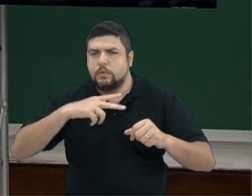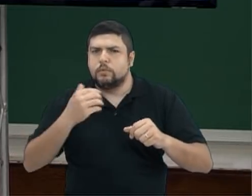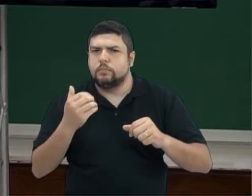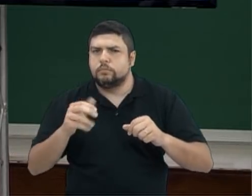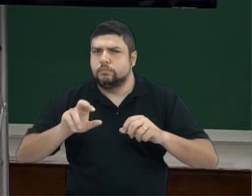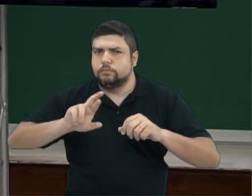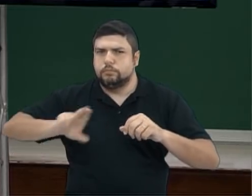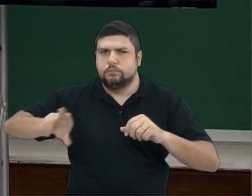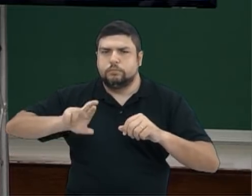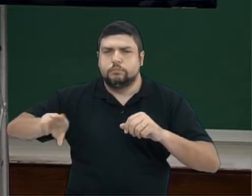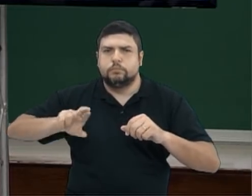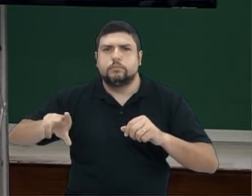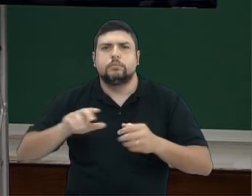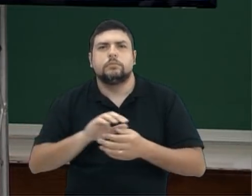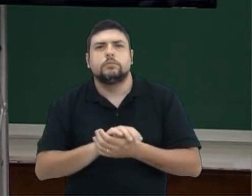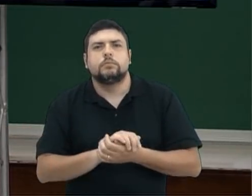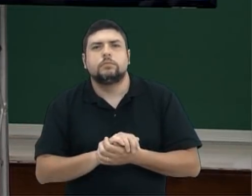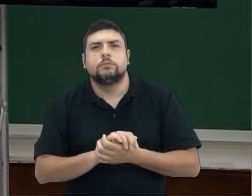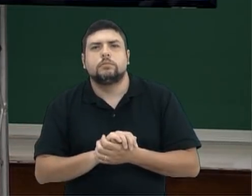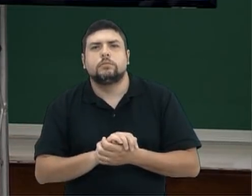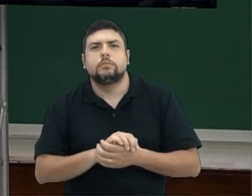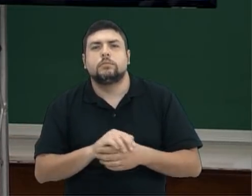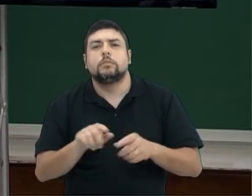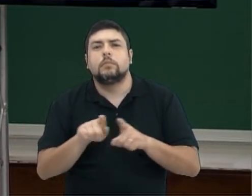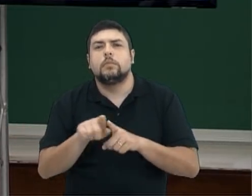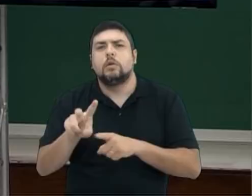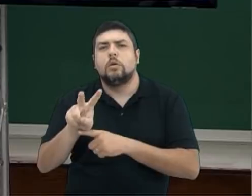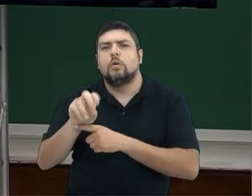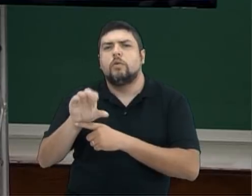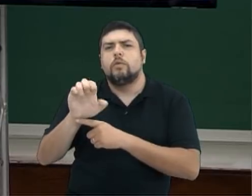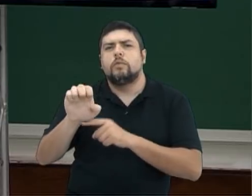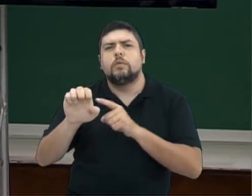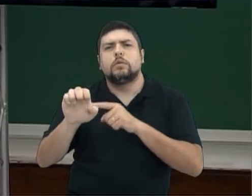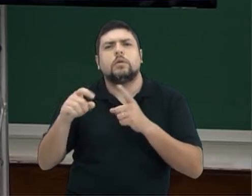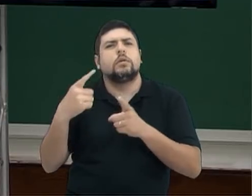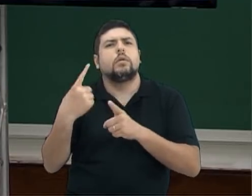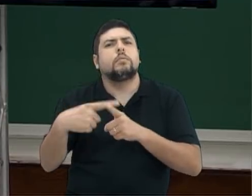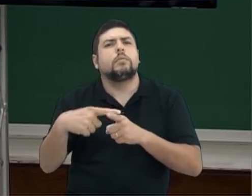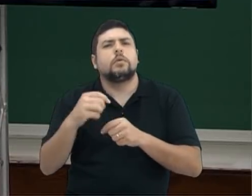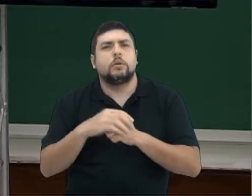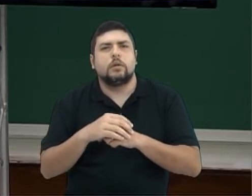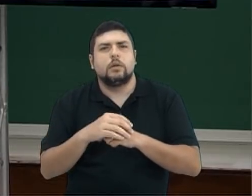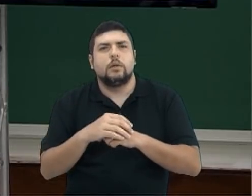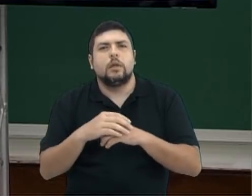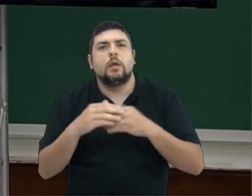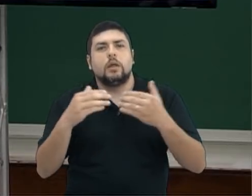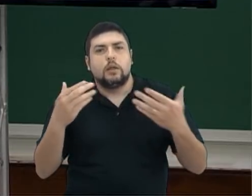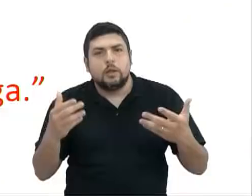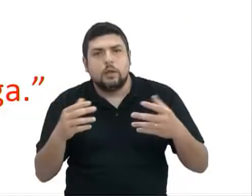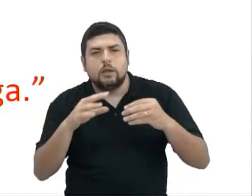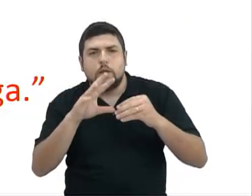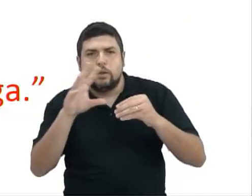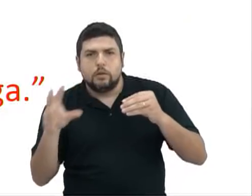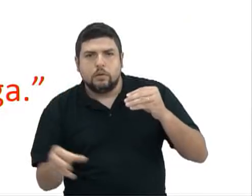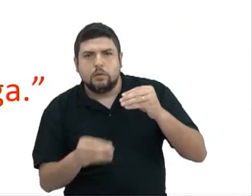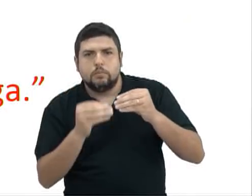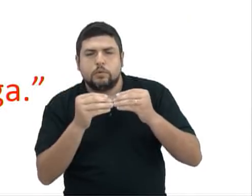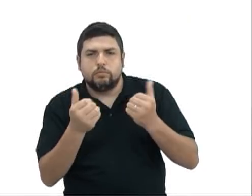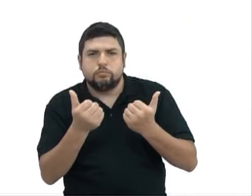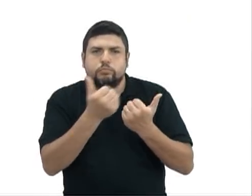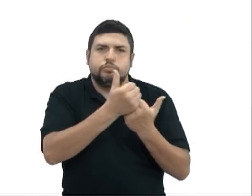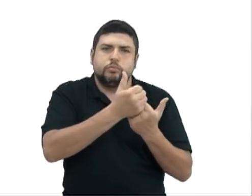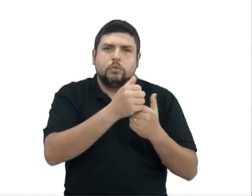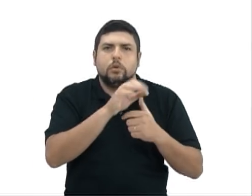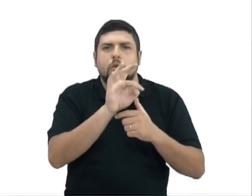do caso reto. E aí o você, por que ele está aqui mesmo, gente? Porque ele está ocupando a função do tu, tudo